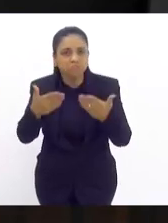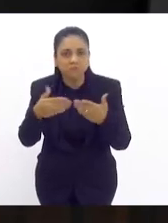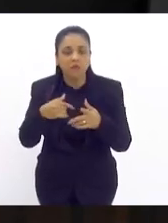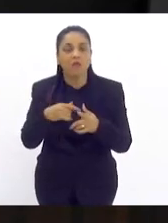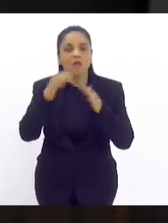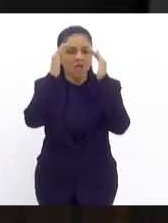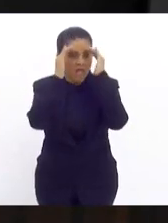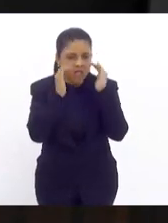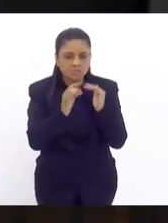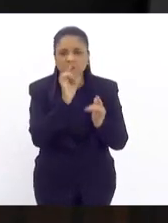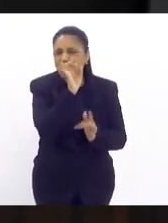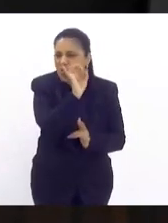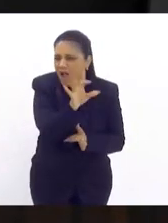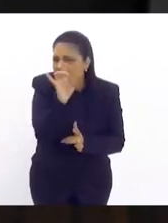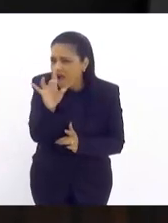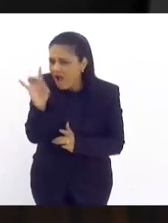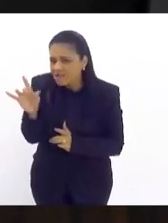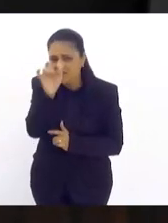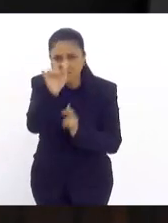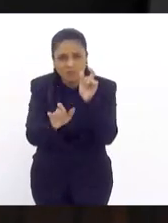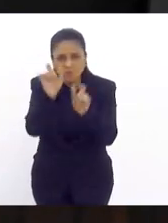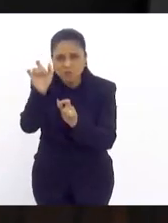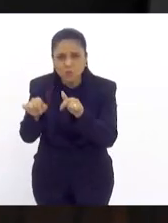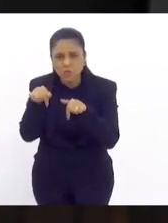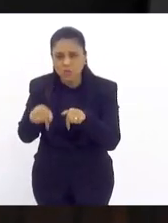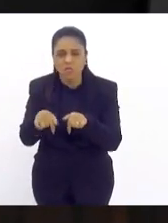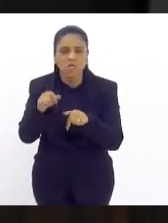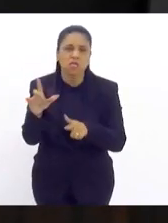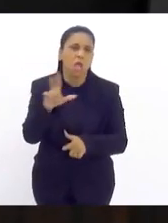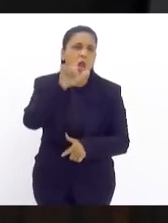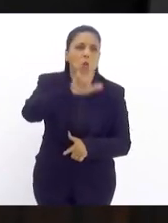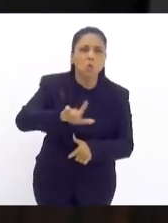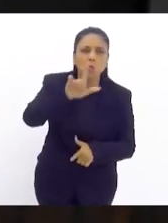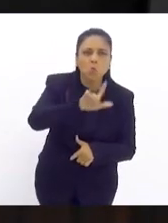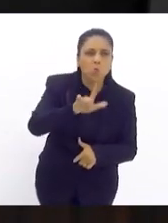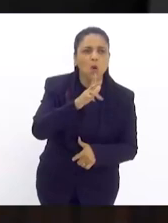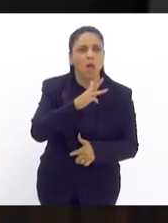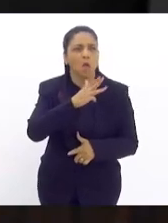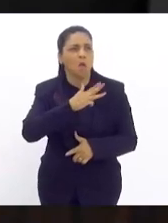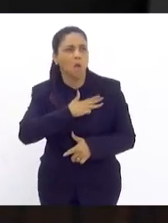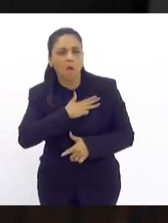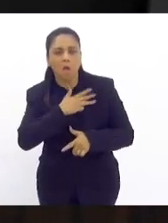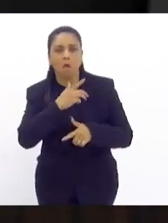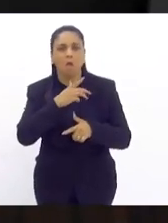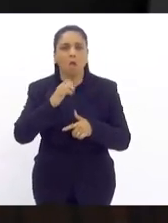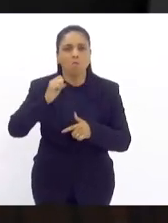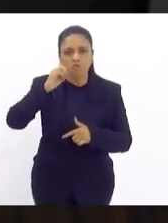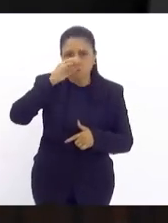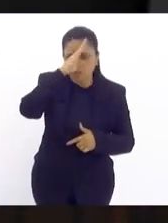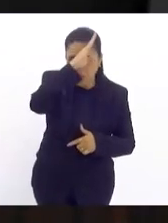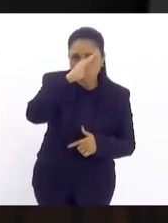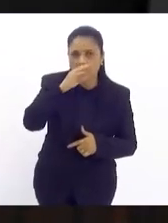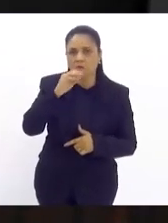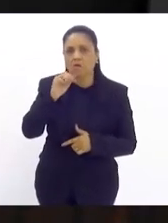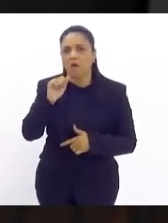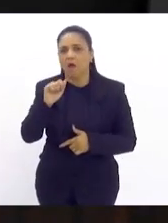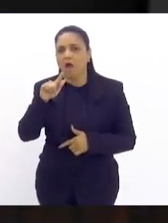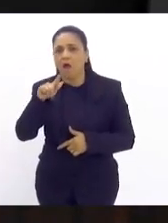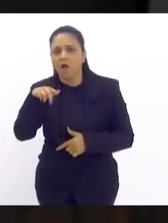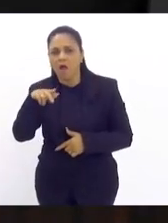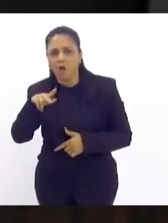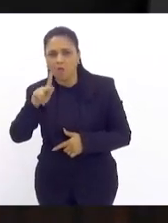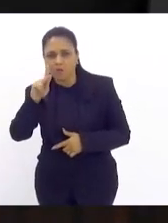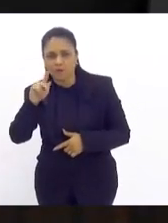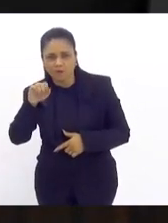respeitar cada um de vocês para mim pouco importa quem é Lula quem é bolsonaro quem é Alckmin é o aqui tenta tratar todo mundo